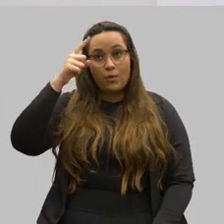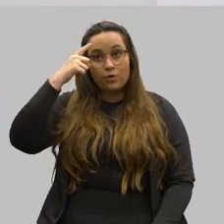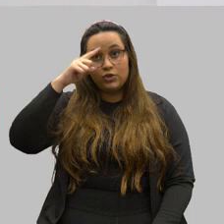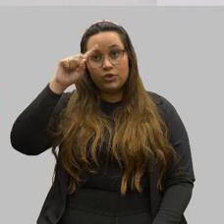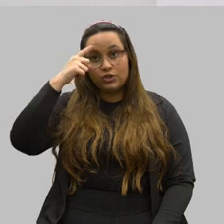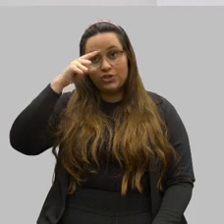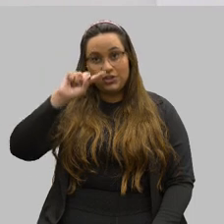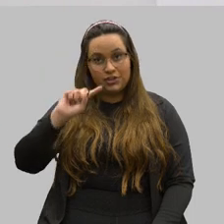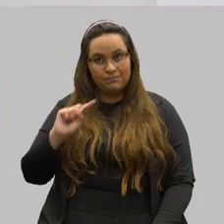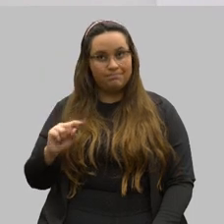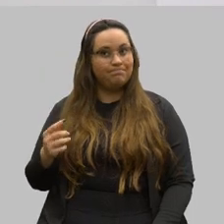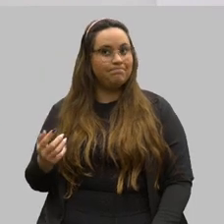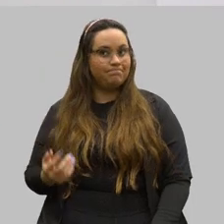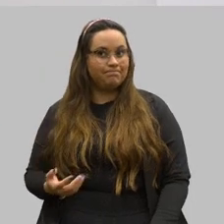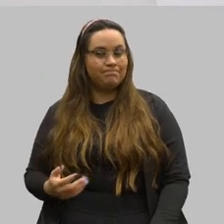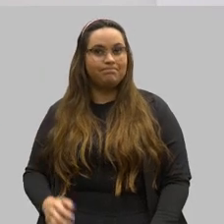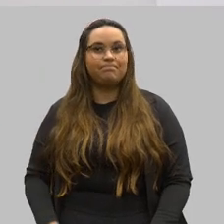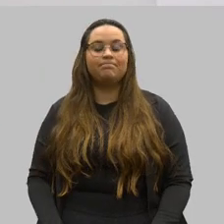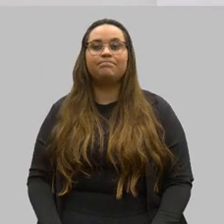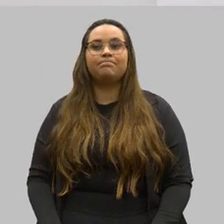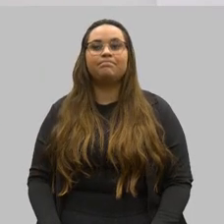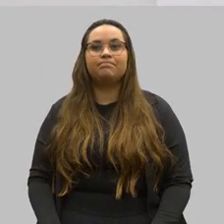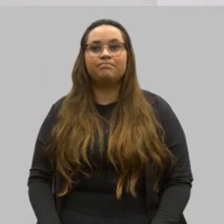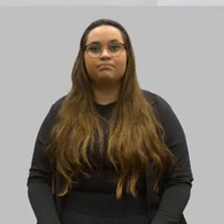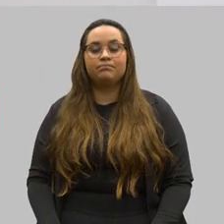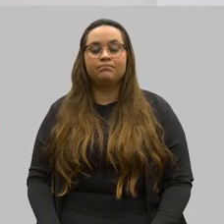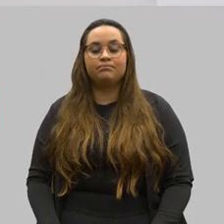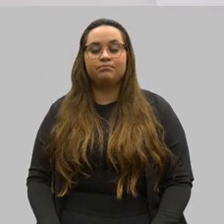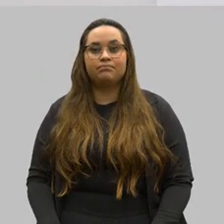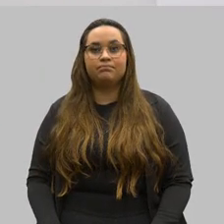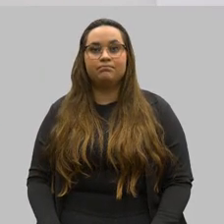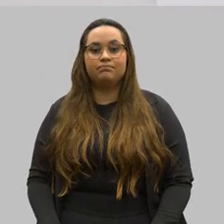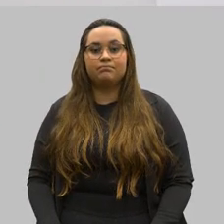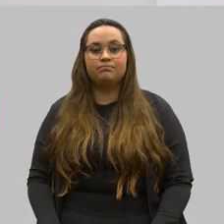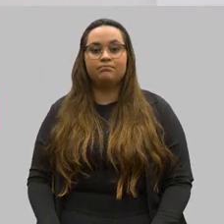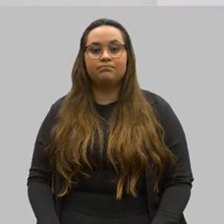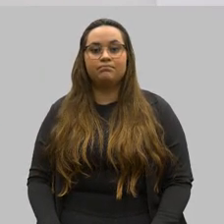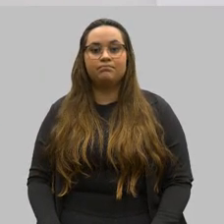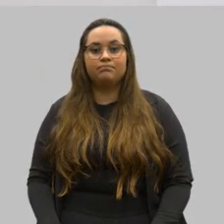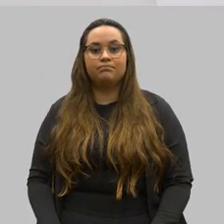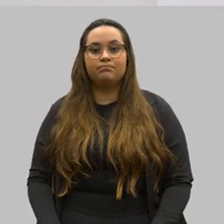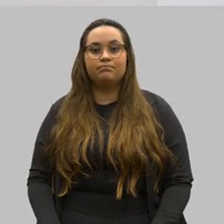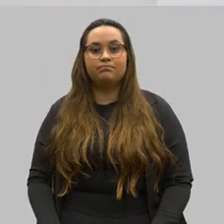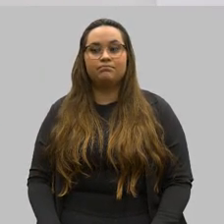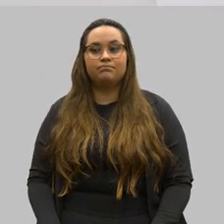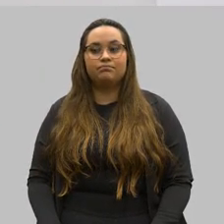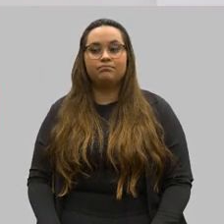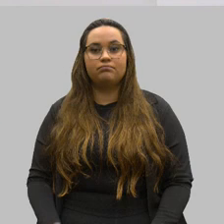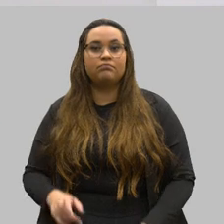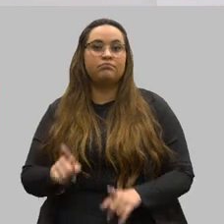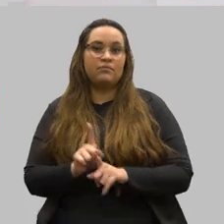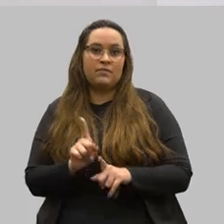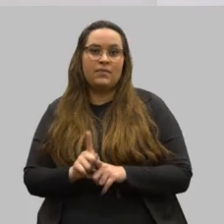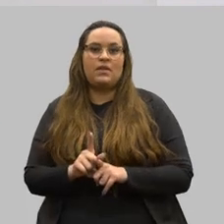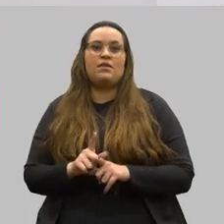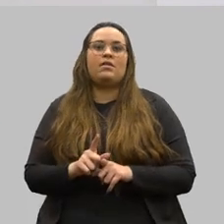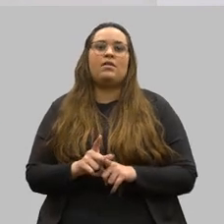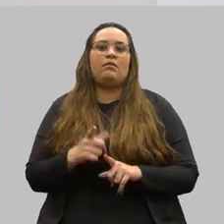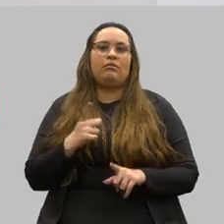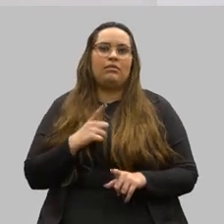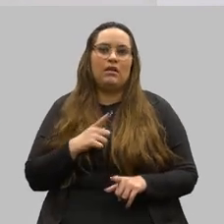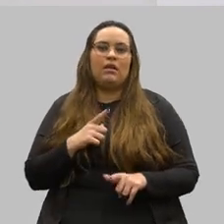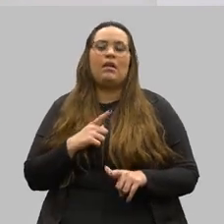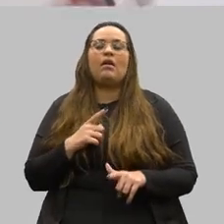8.000 eh trabalhador lá eh fora toda a movimentação né